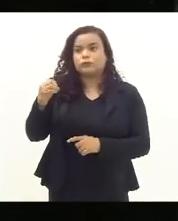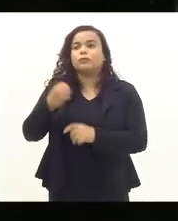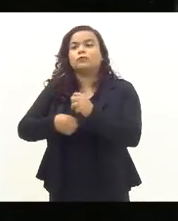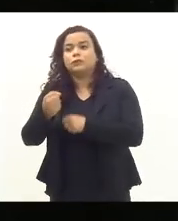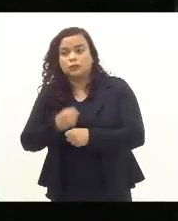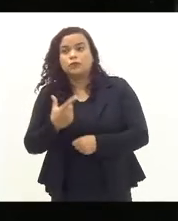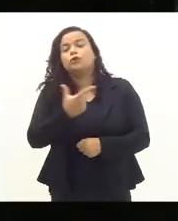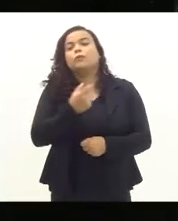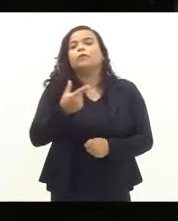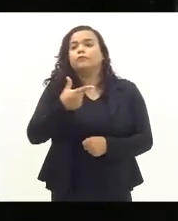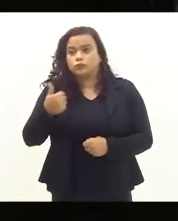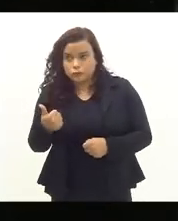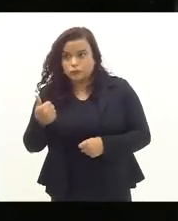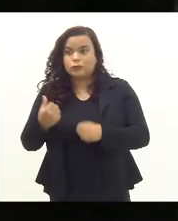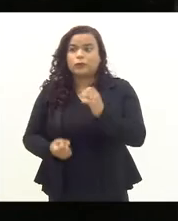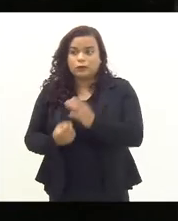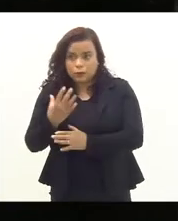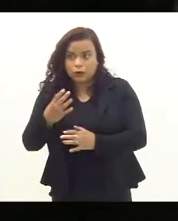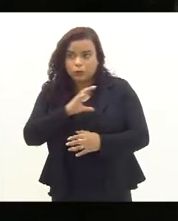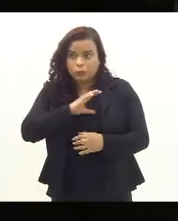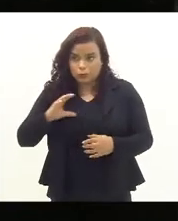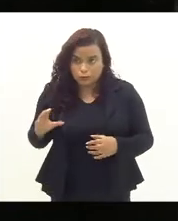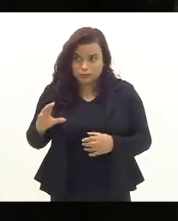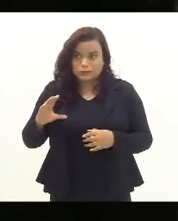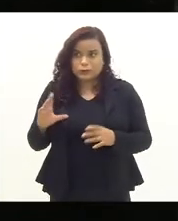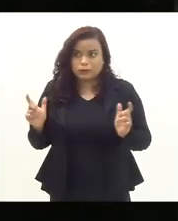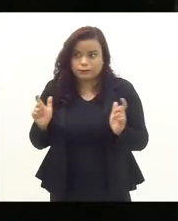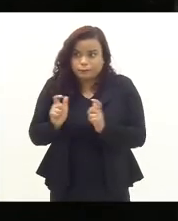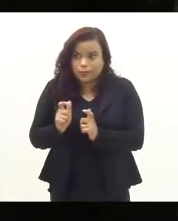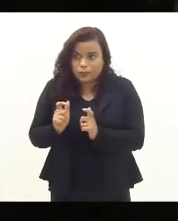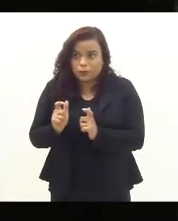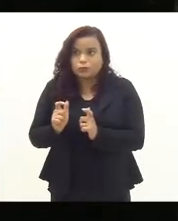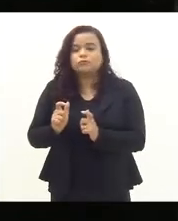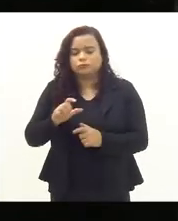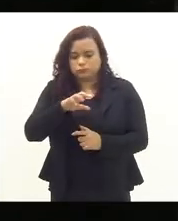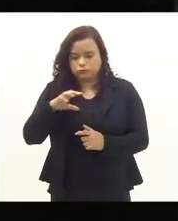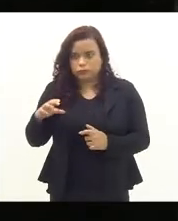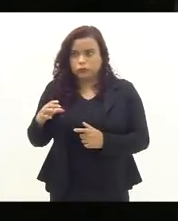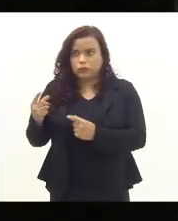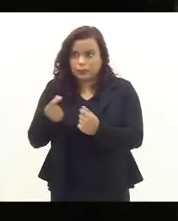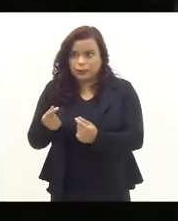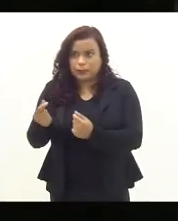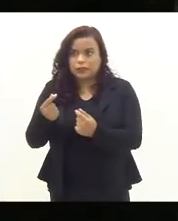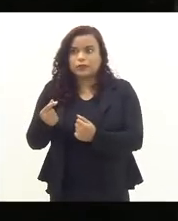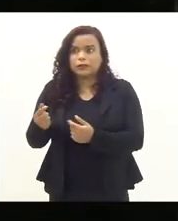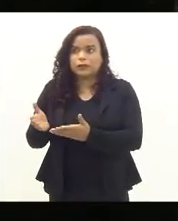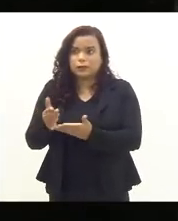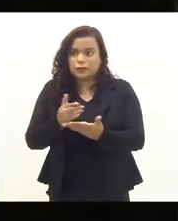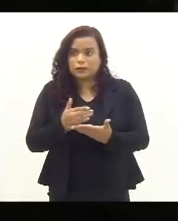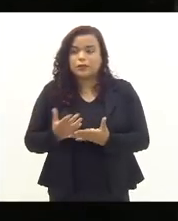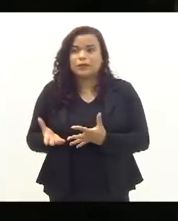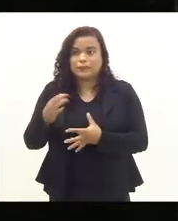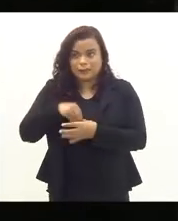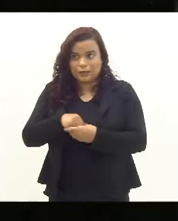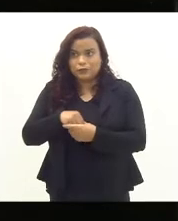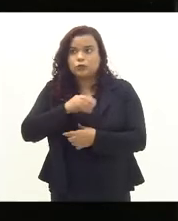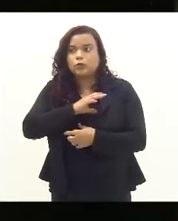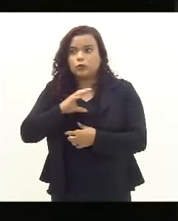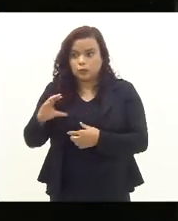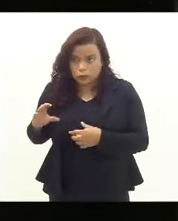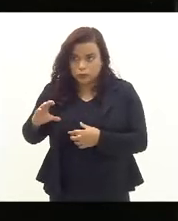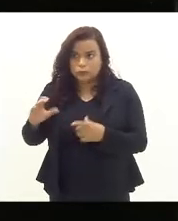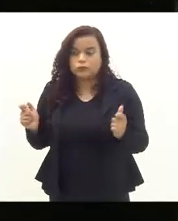21 criou uma subcomissão dentro da comissão de tributação essa come subcomissão está